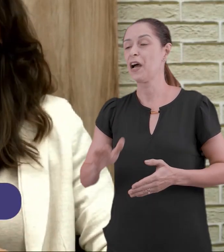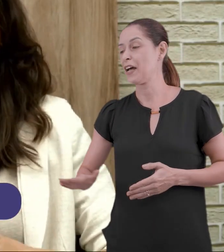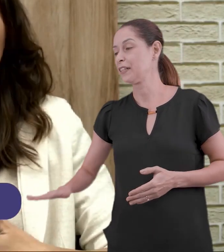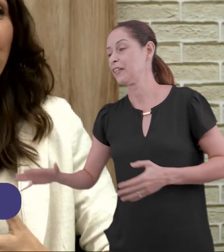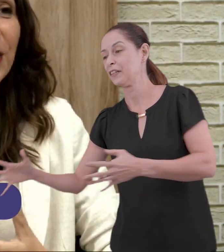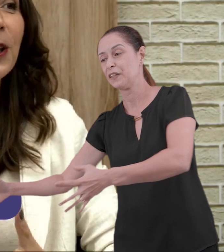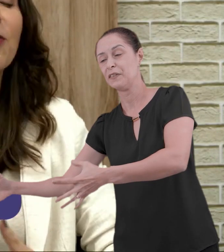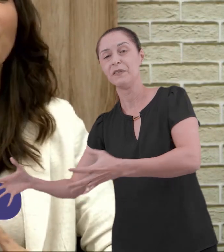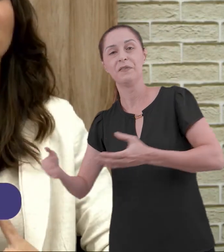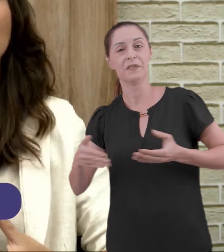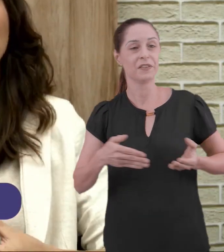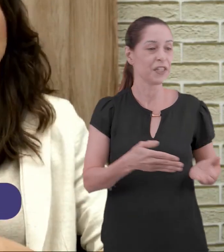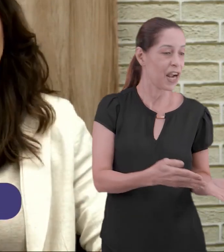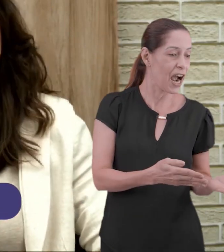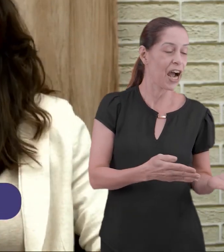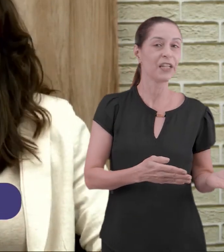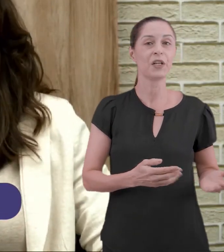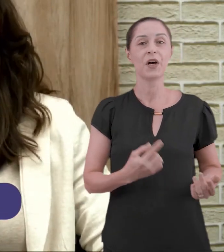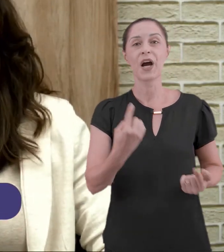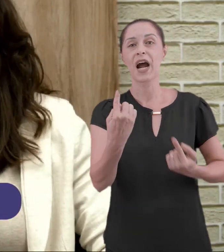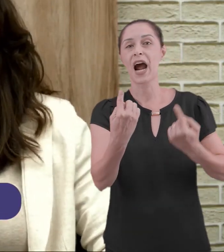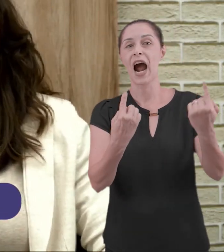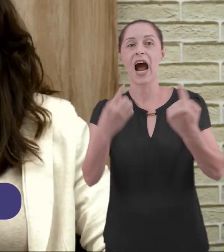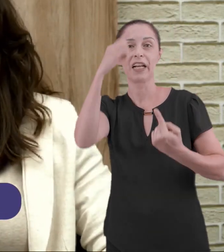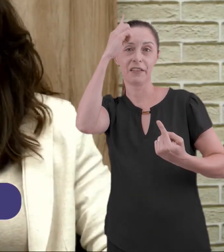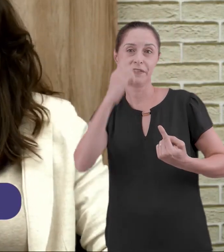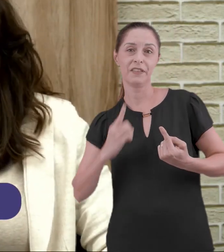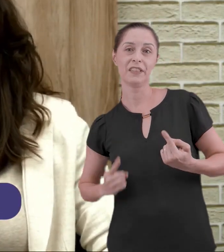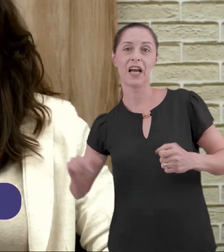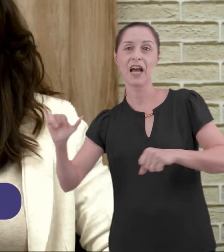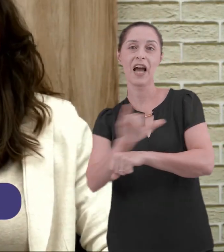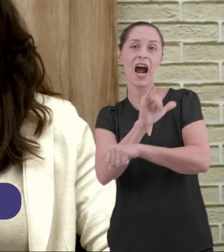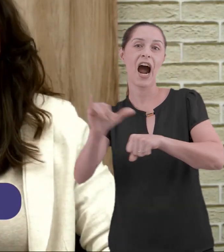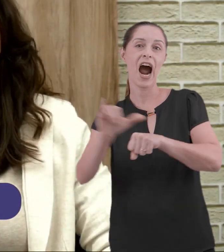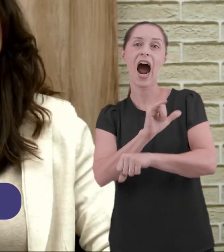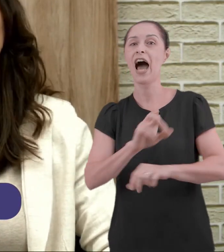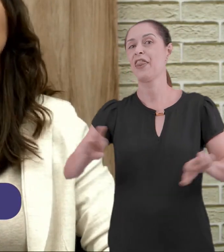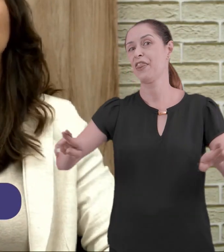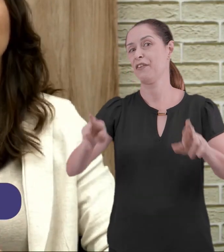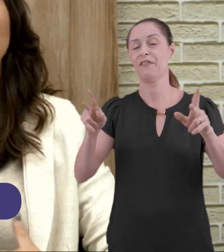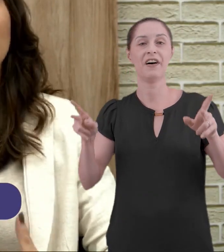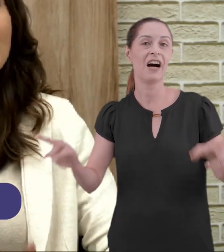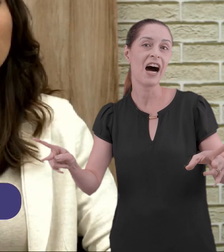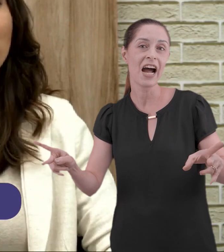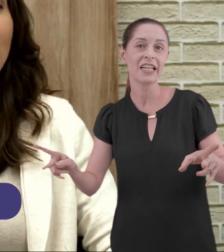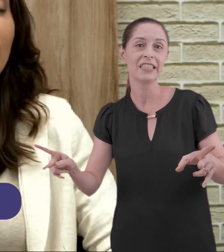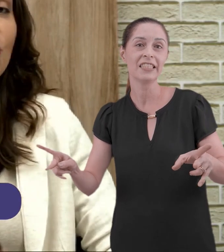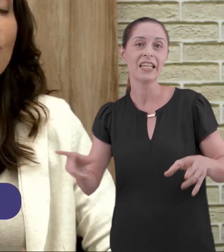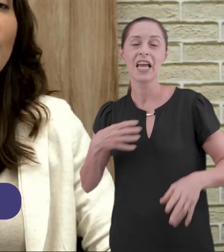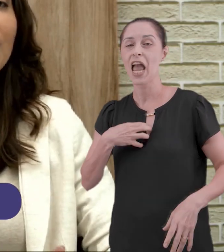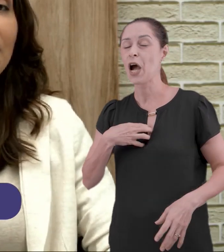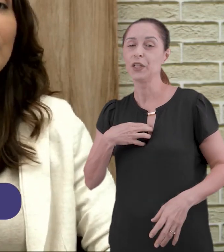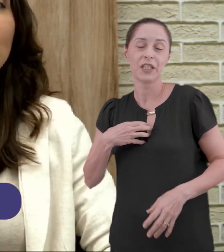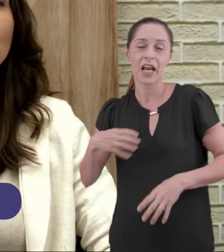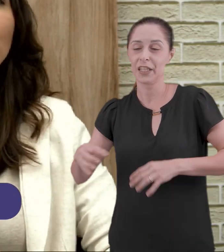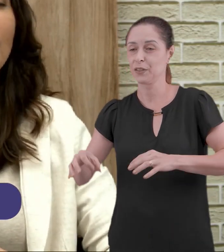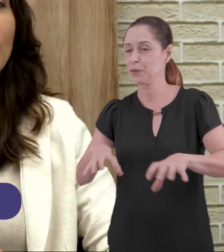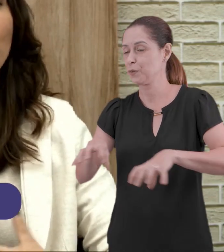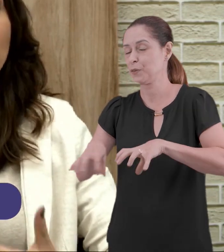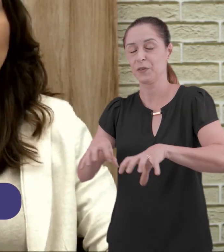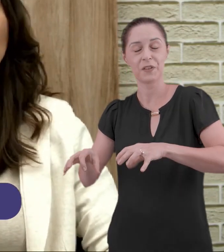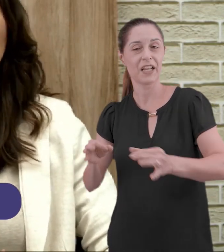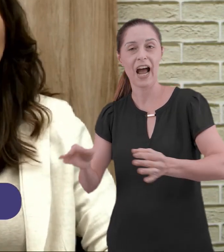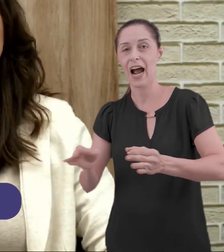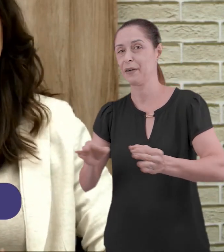chegando, as famílias vão chegando. Cada deficiência exige um tipo de estratégia diferente, né? E é dessa maneira que a gente vem tentando, e